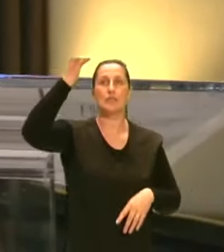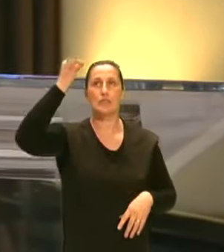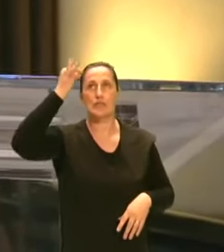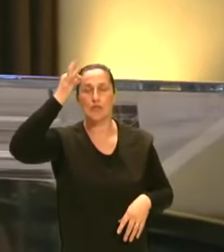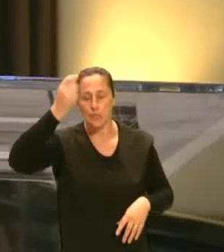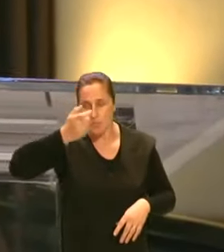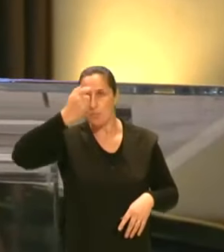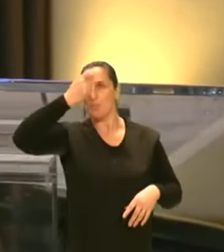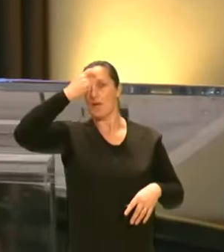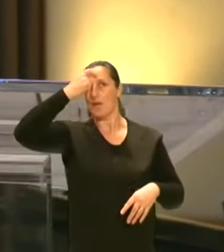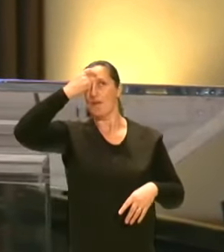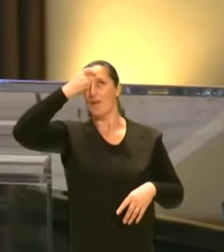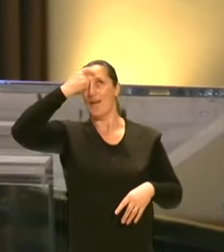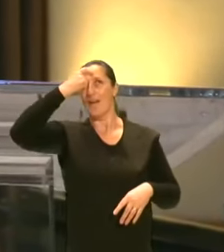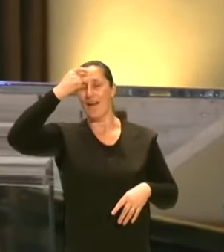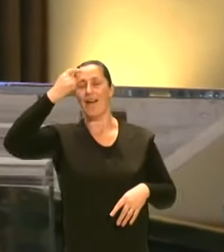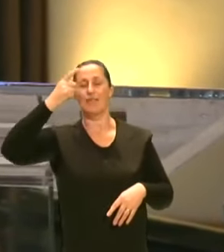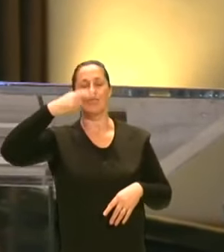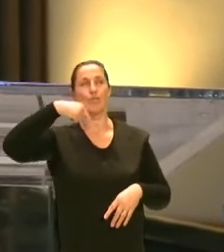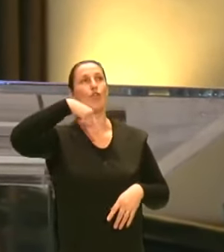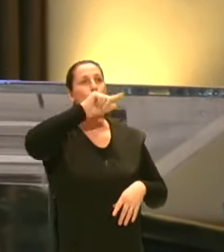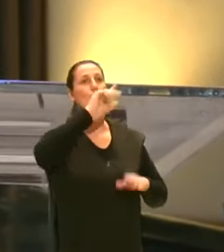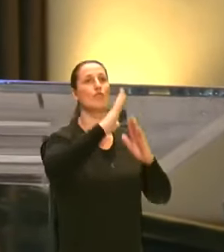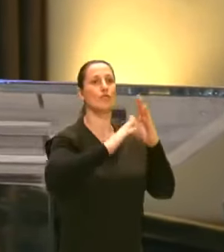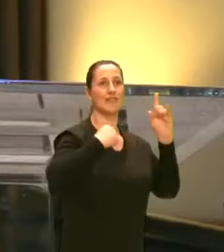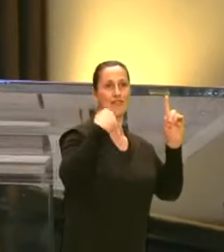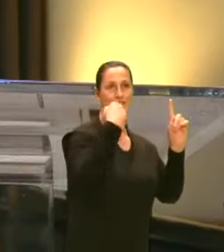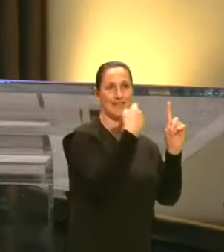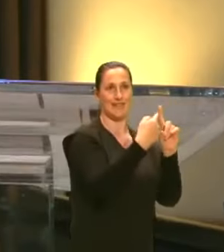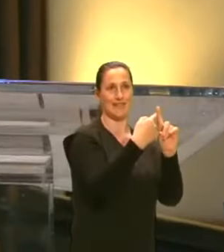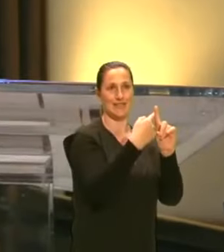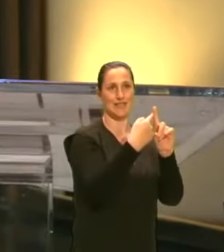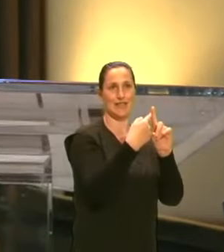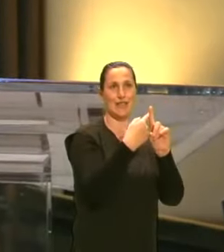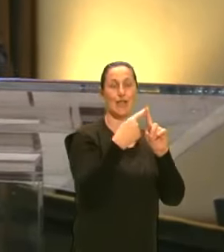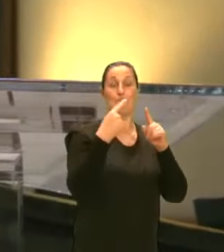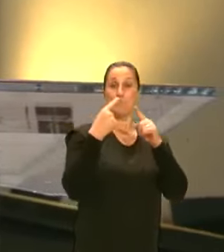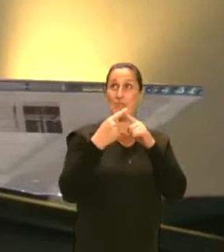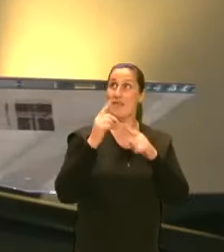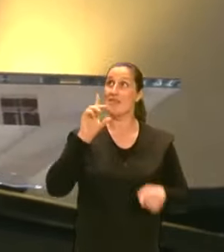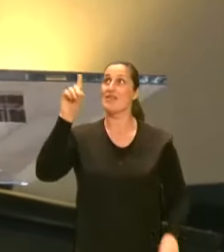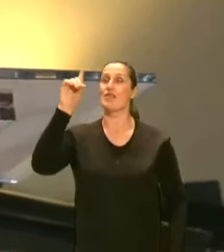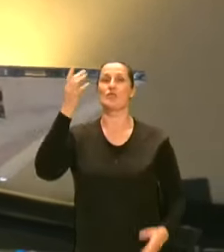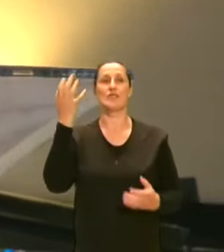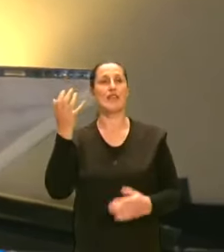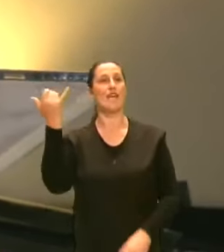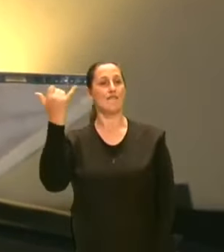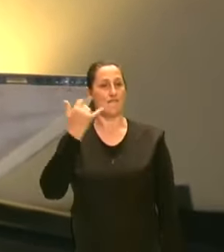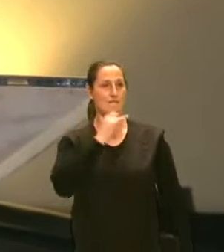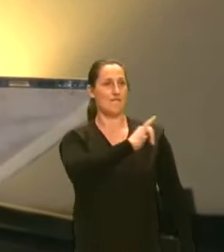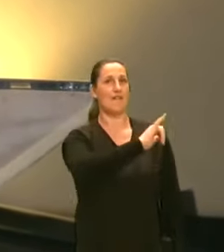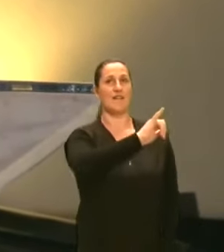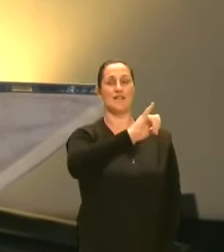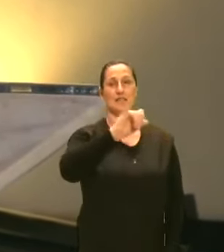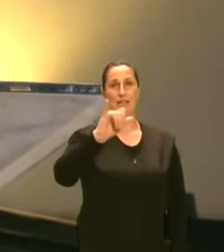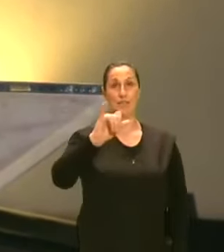tua timeline, você se conectou com a gente, porque Deus quer falar com a gente. Eu quero falar hoje